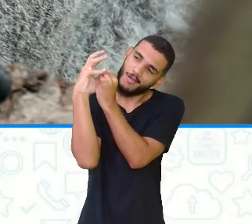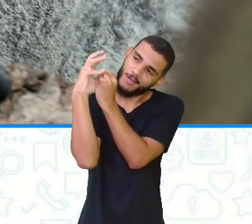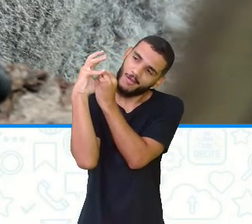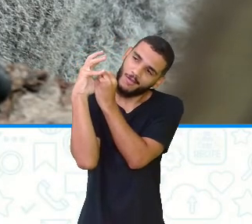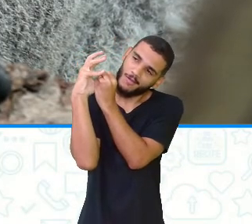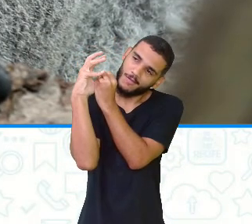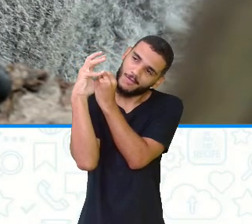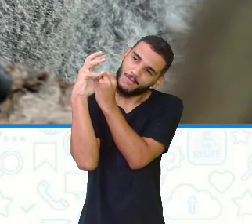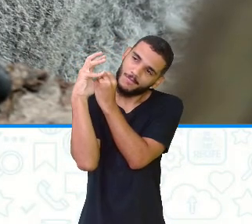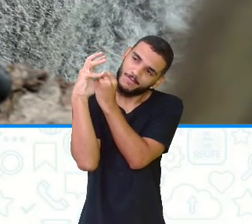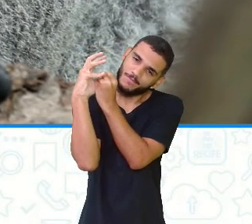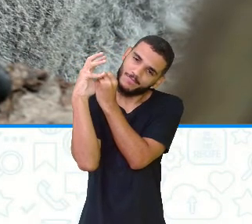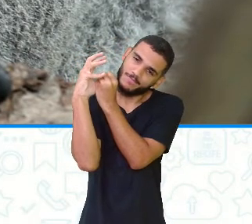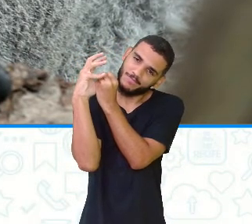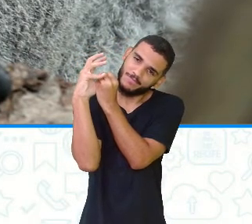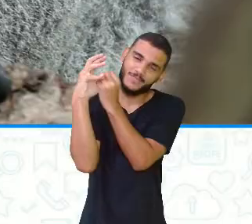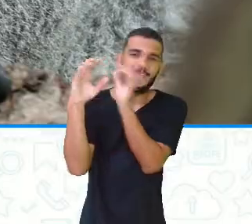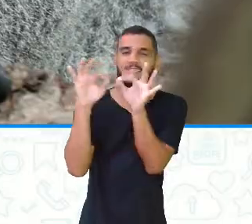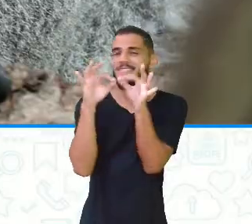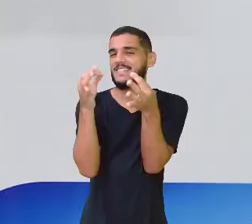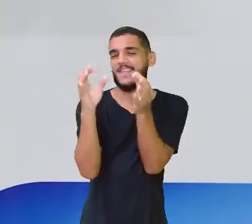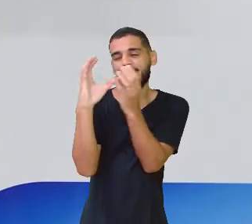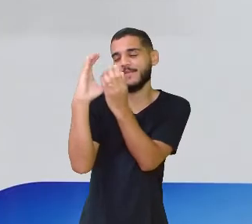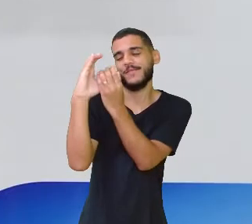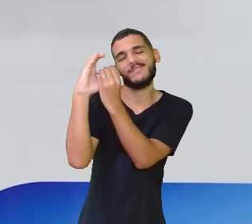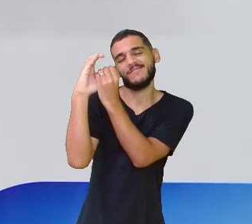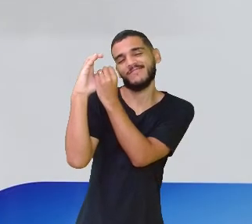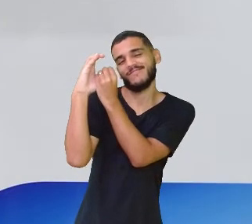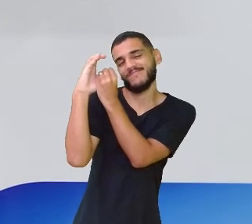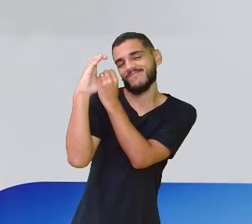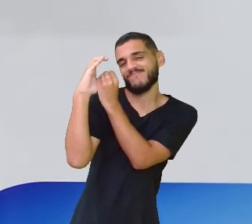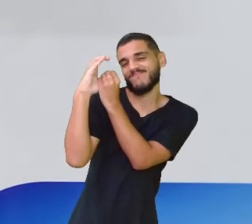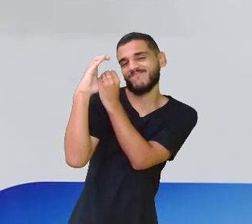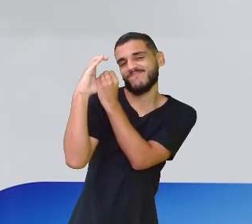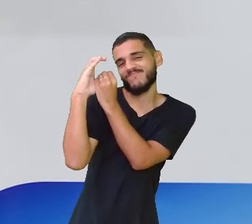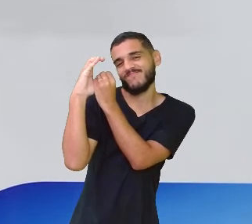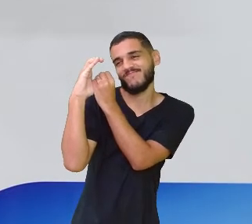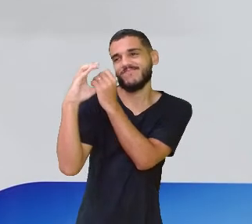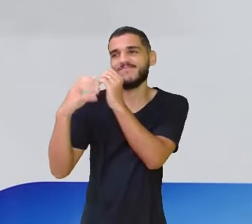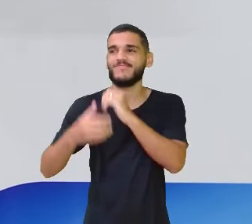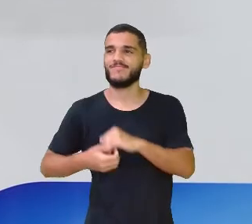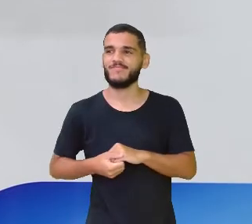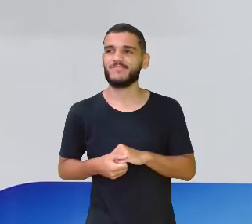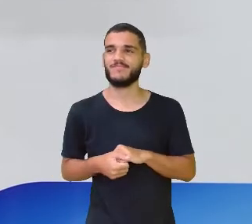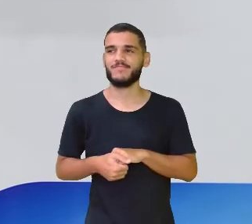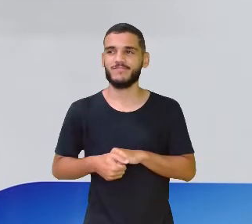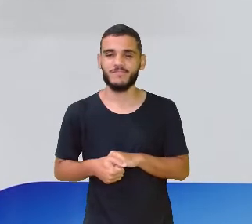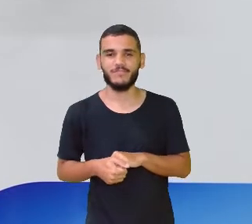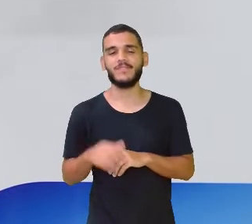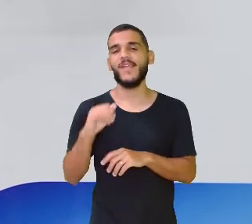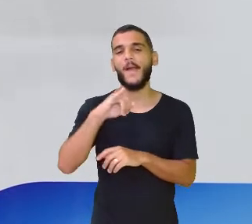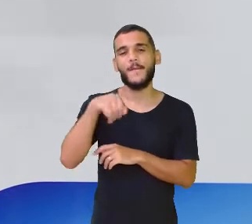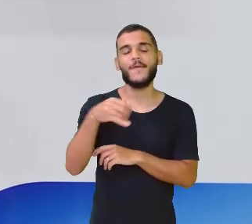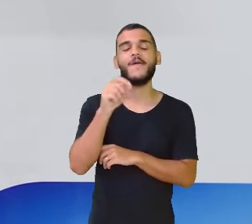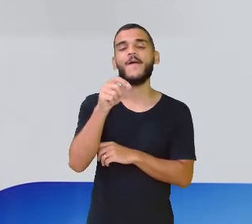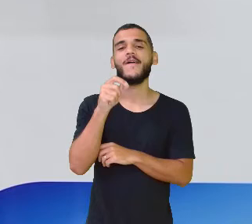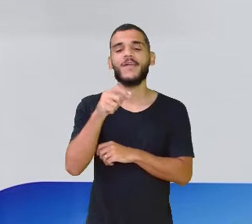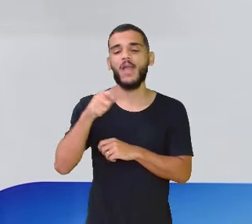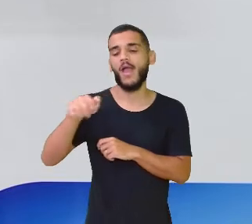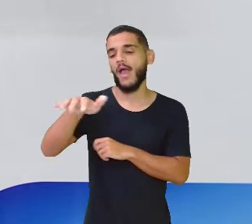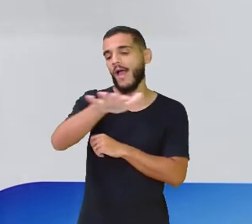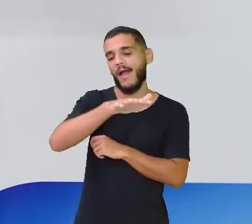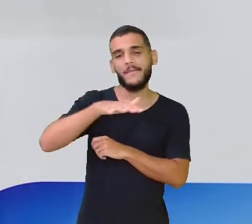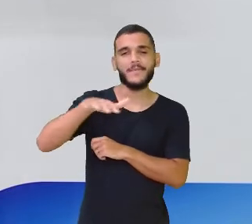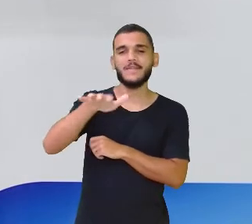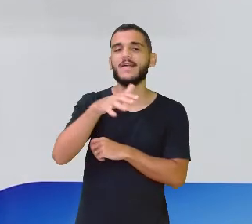aí, ó. Ele fica lá, ó, abraçadinho na árvore, se refrescando, aproveitando a paisagem,